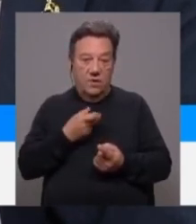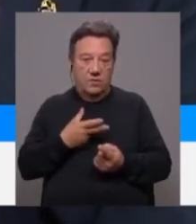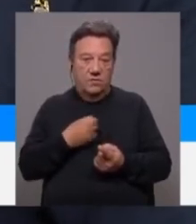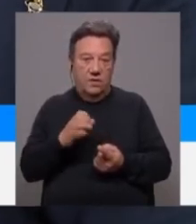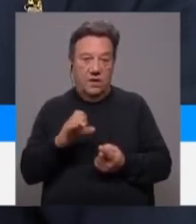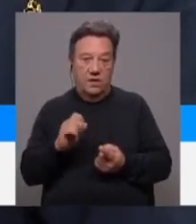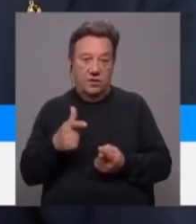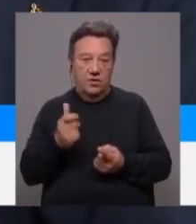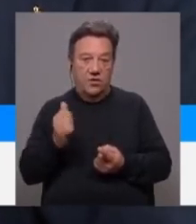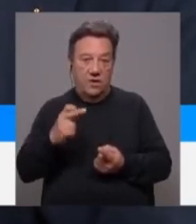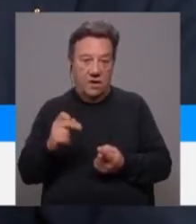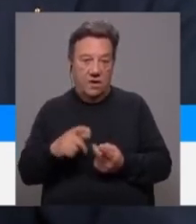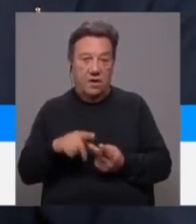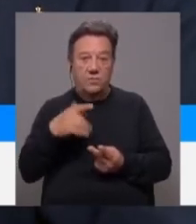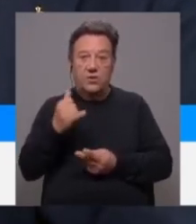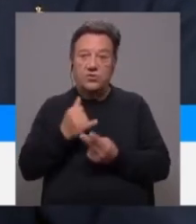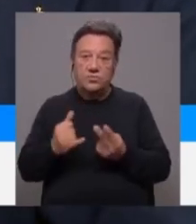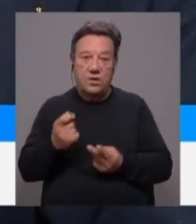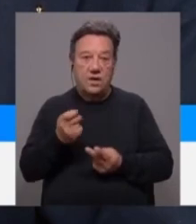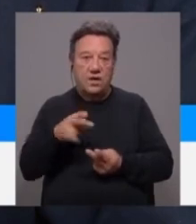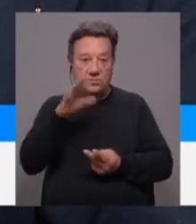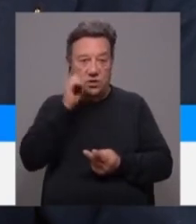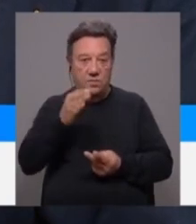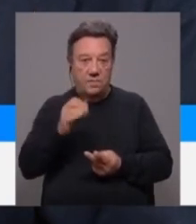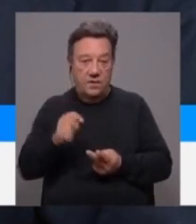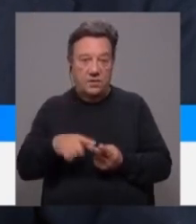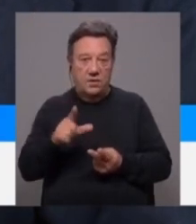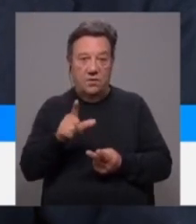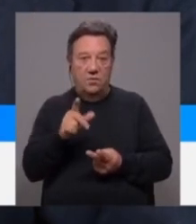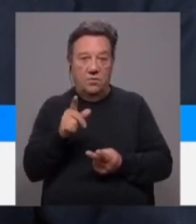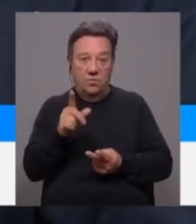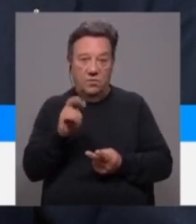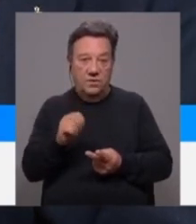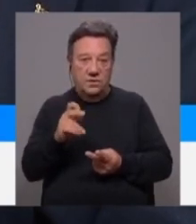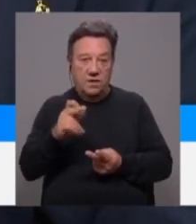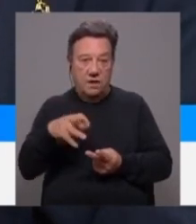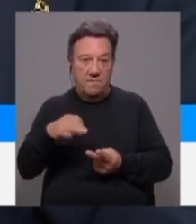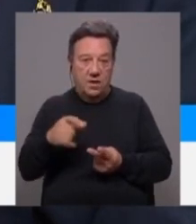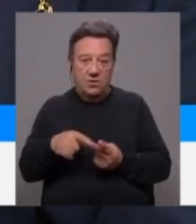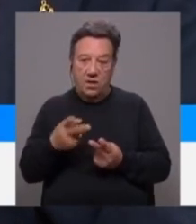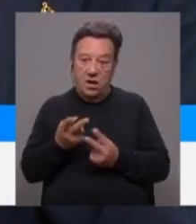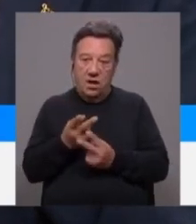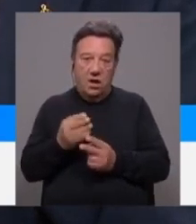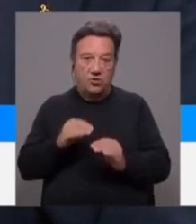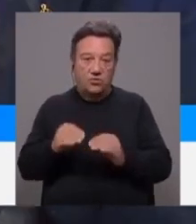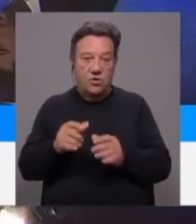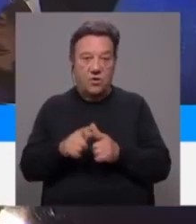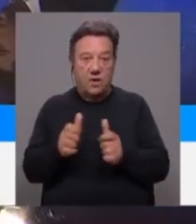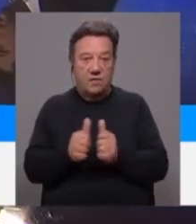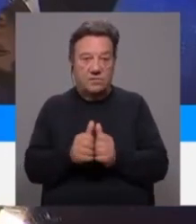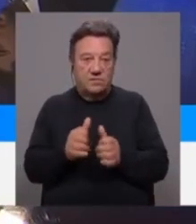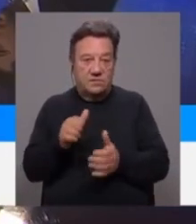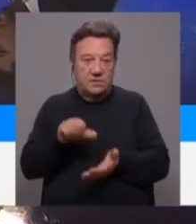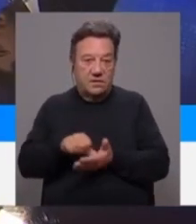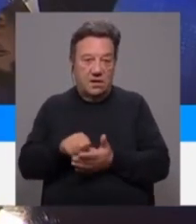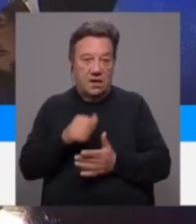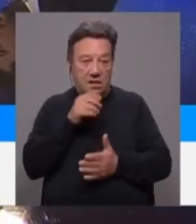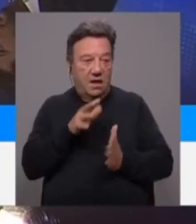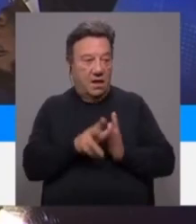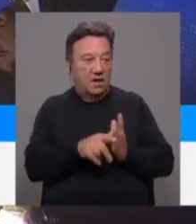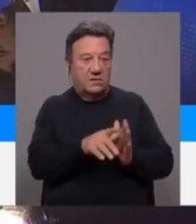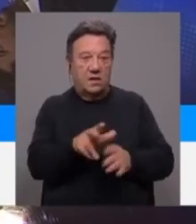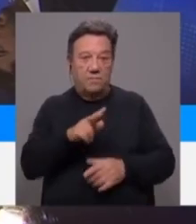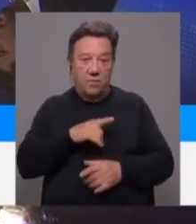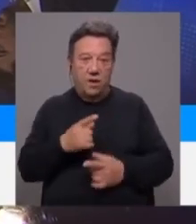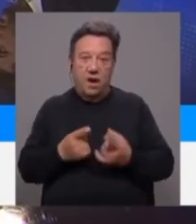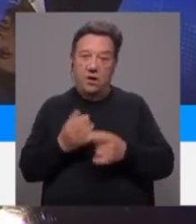droga e depois foi substituído pelo ex-ministro do PSD Luís Amado então passar a palavra no bloco Central está a faltar o